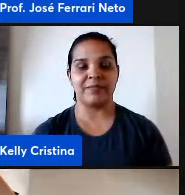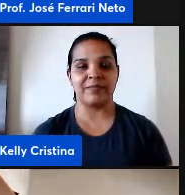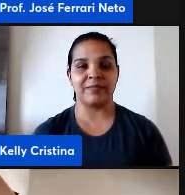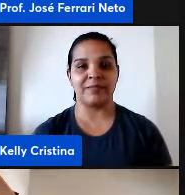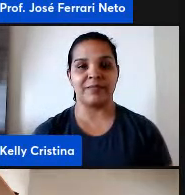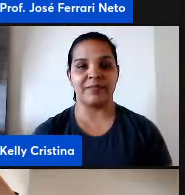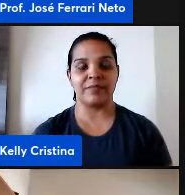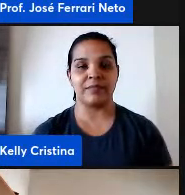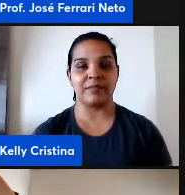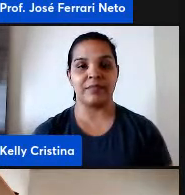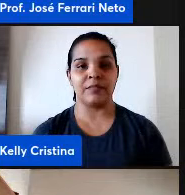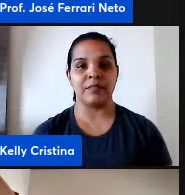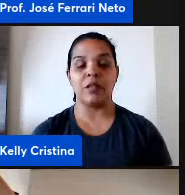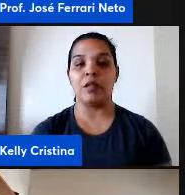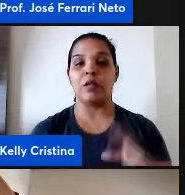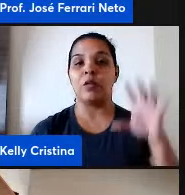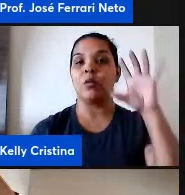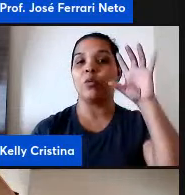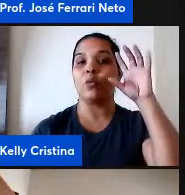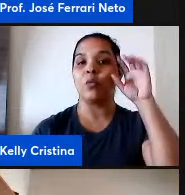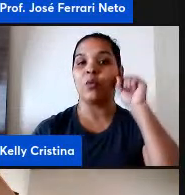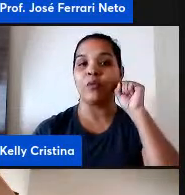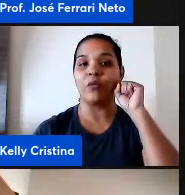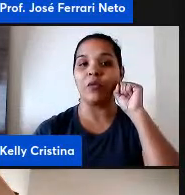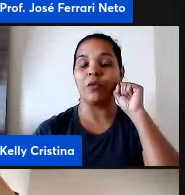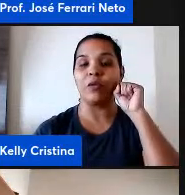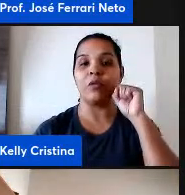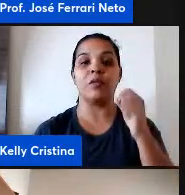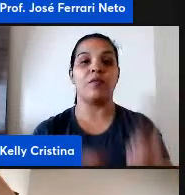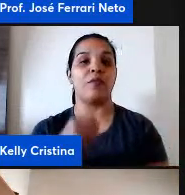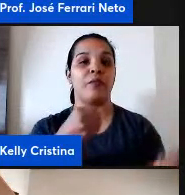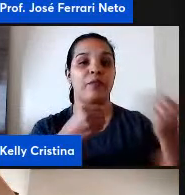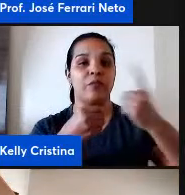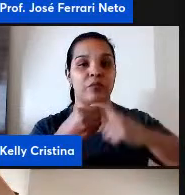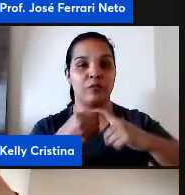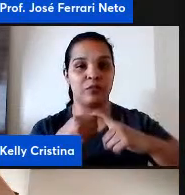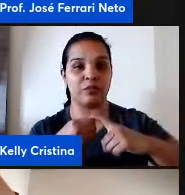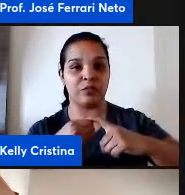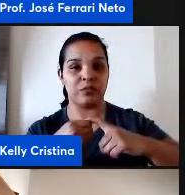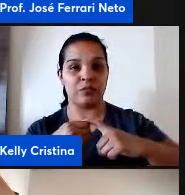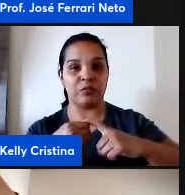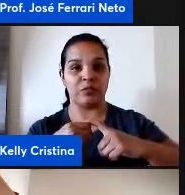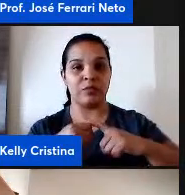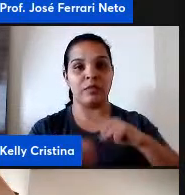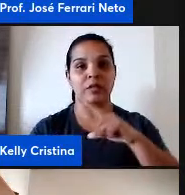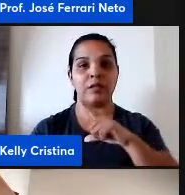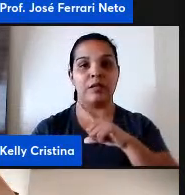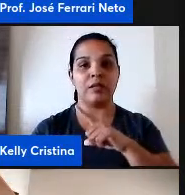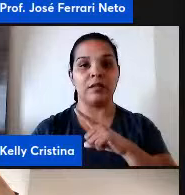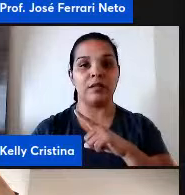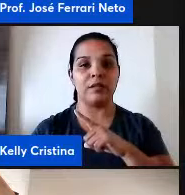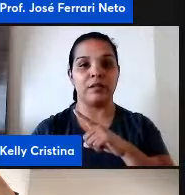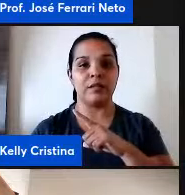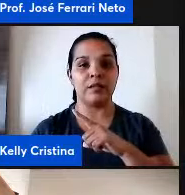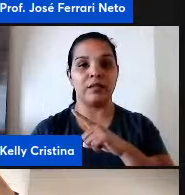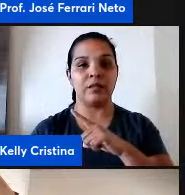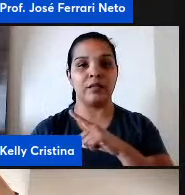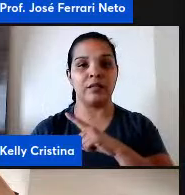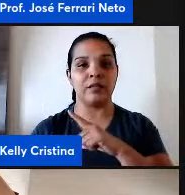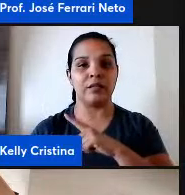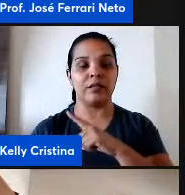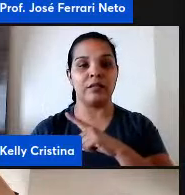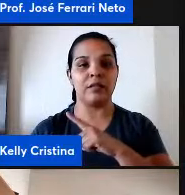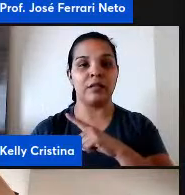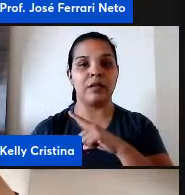essa parte depois que tu recarregaste. Ali tem uma... E como o tempo está indo,